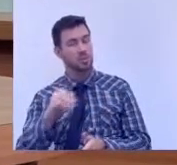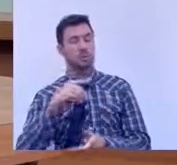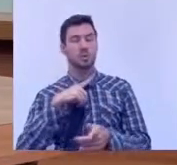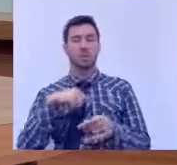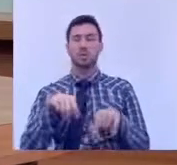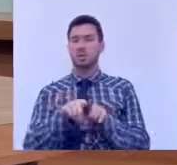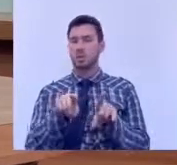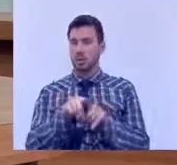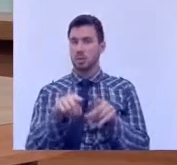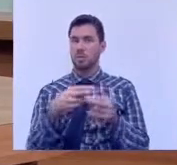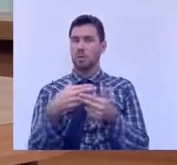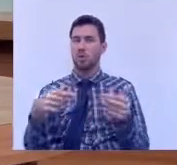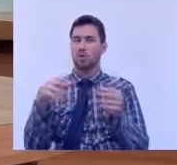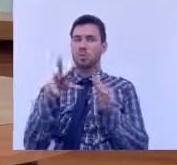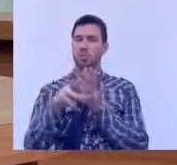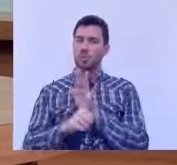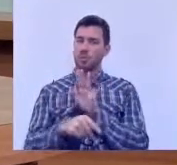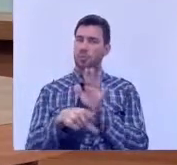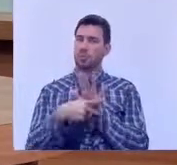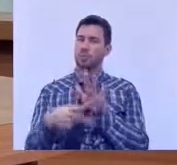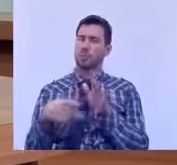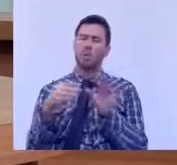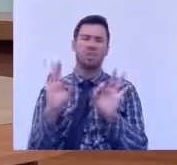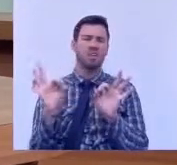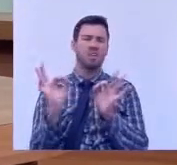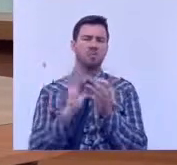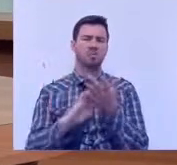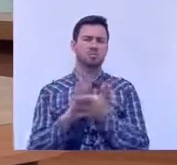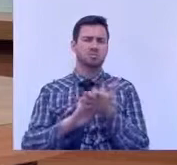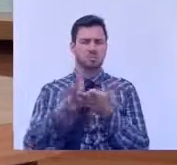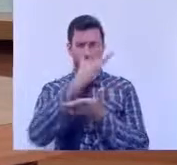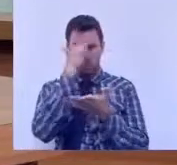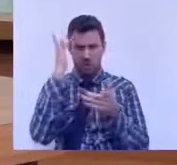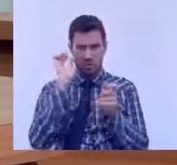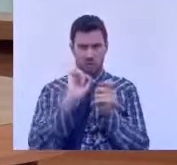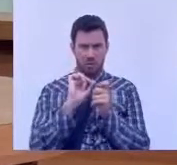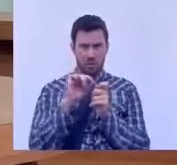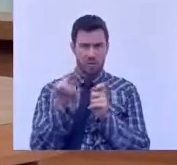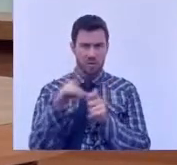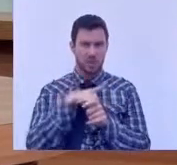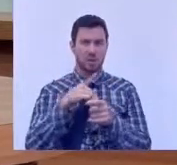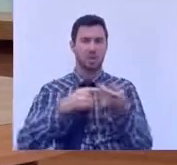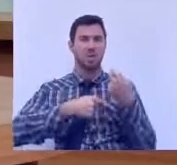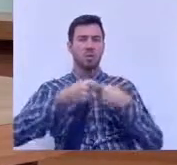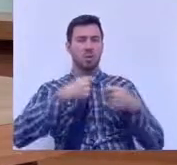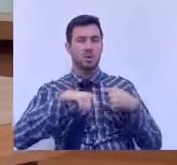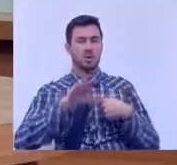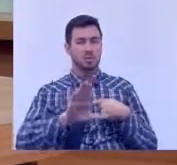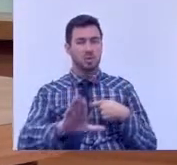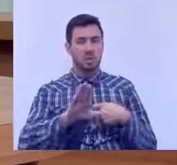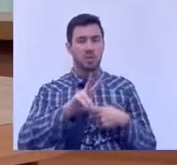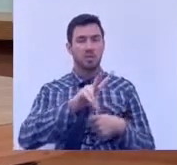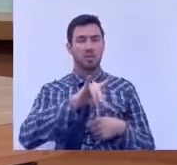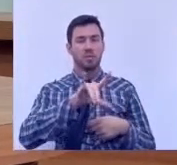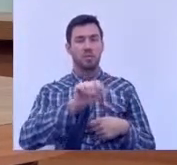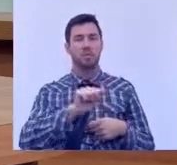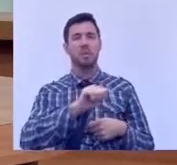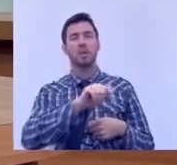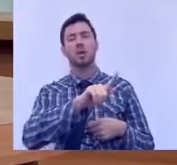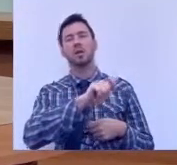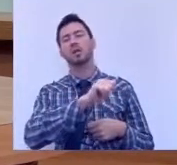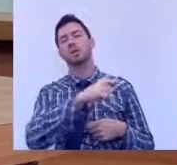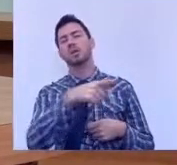furtos e nada é feito, né? A região de Vila Galvão já tem comerciante lá que tem assaltante que virou